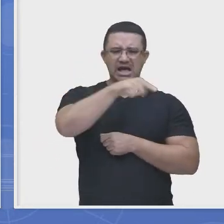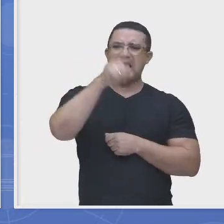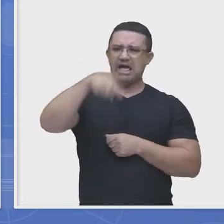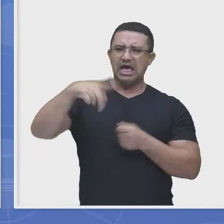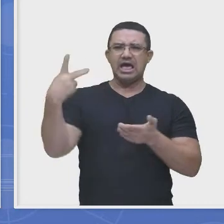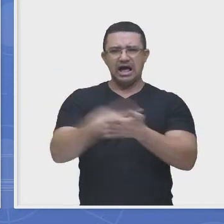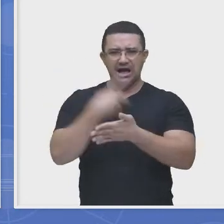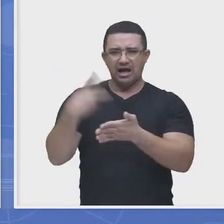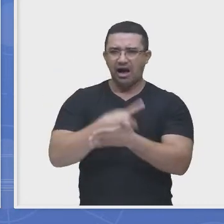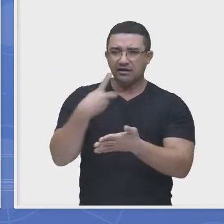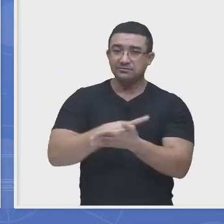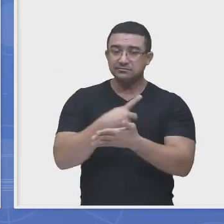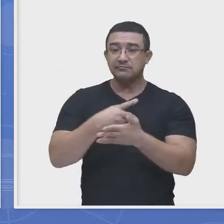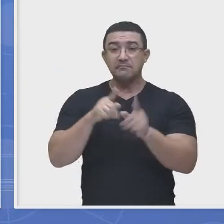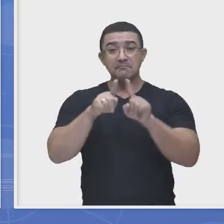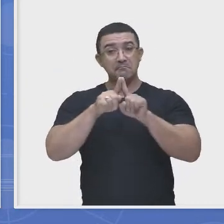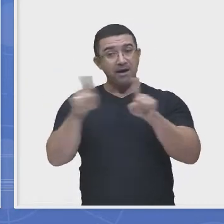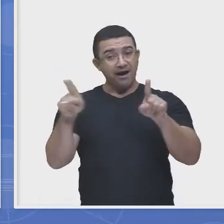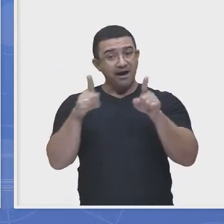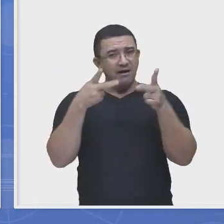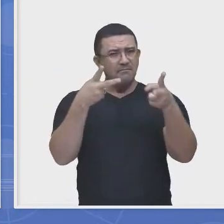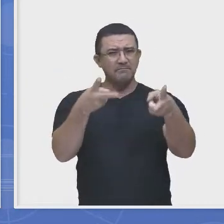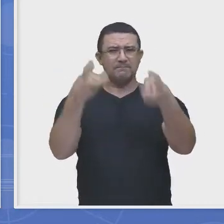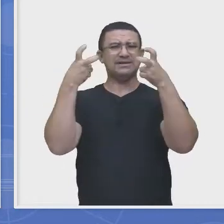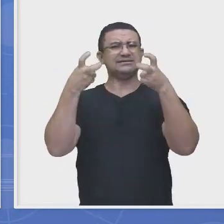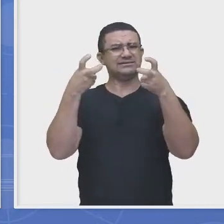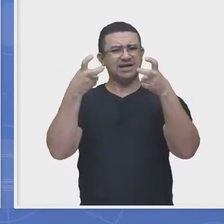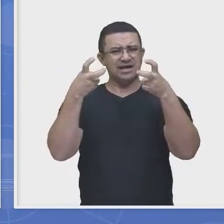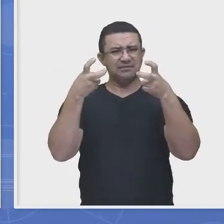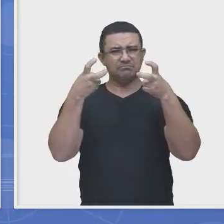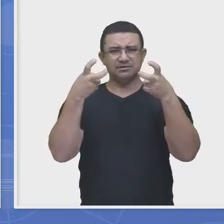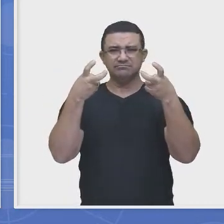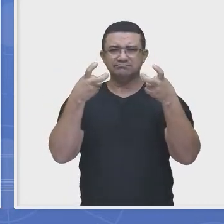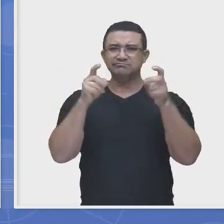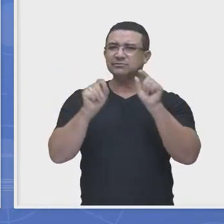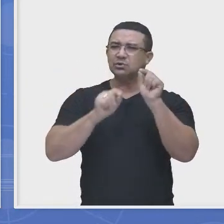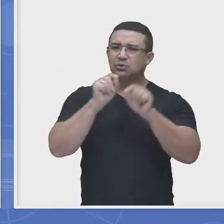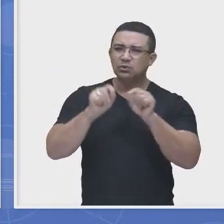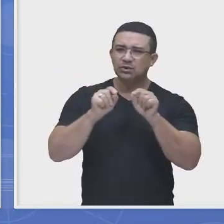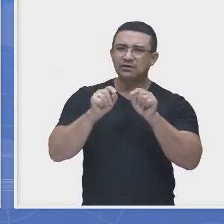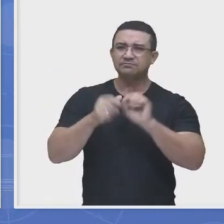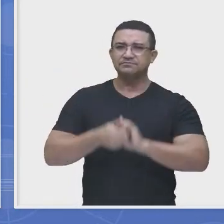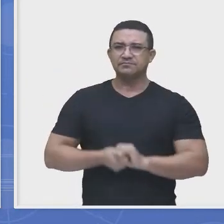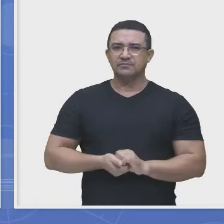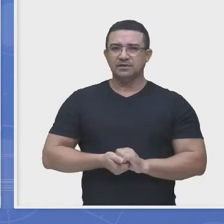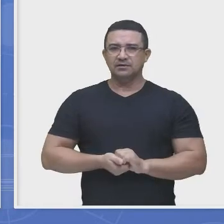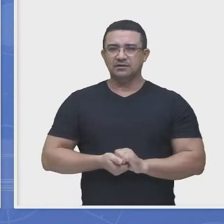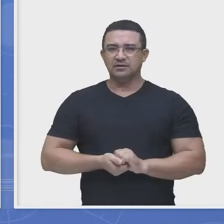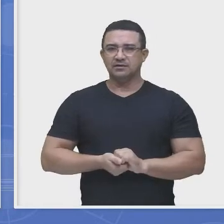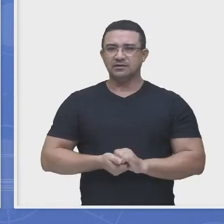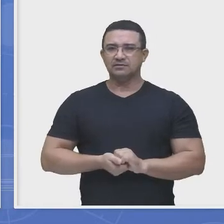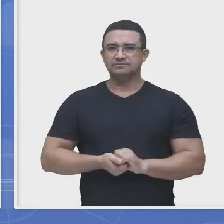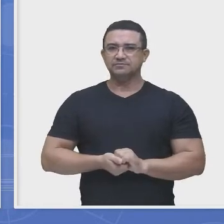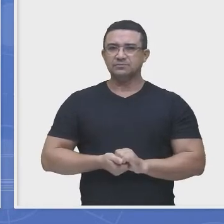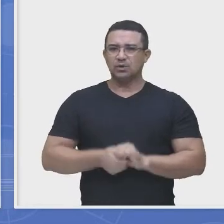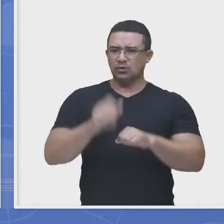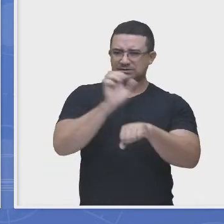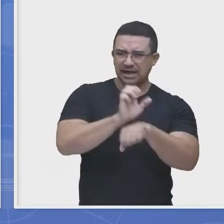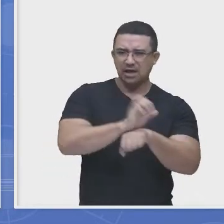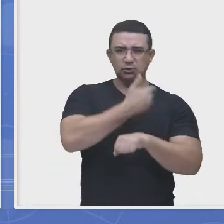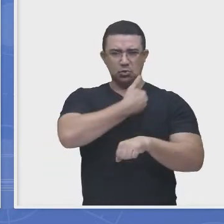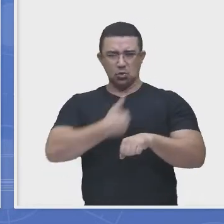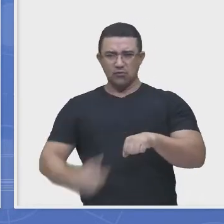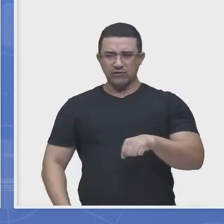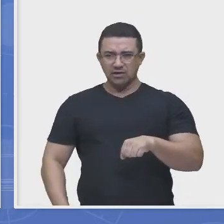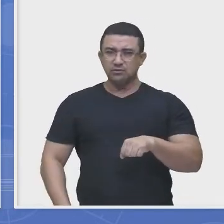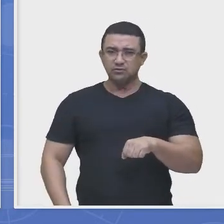errado, certo? Mas percebam que o Estado, né, o grande ser que rege a população, ele utiliza